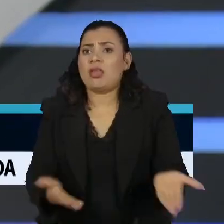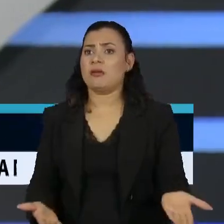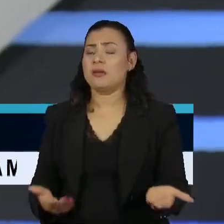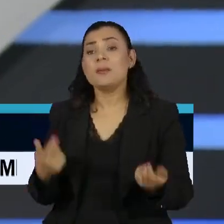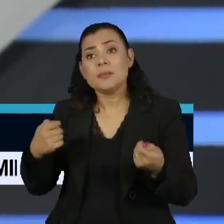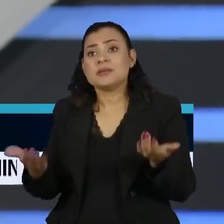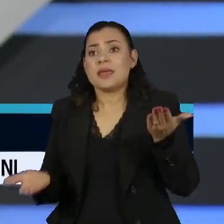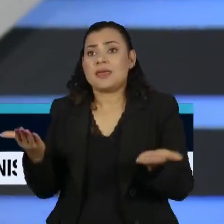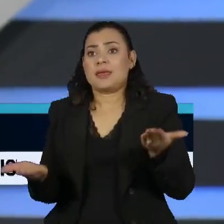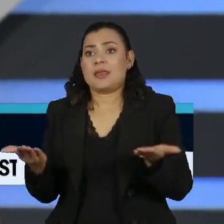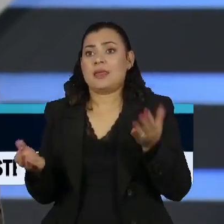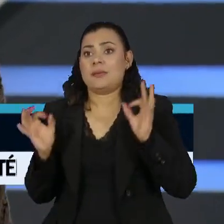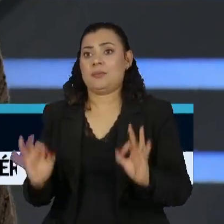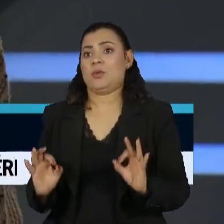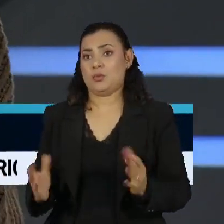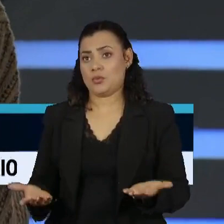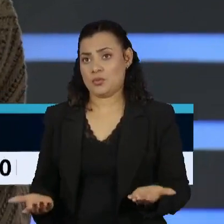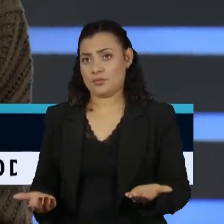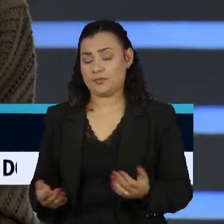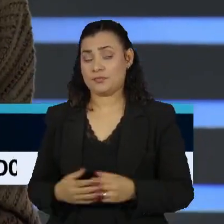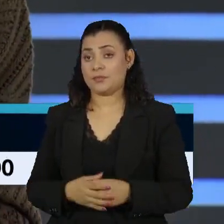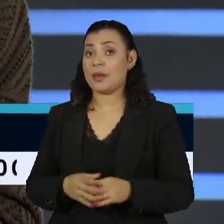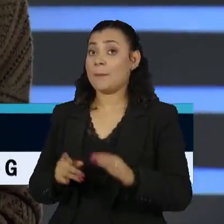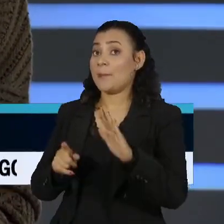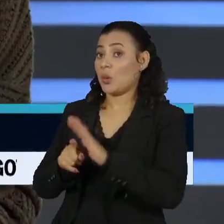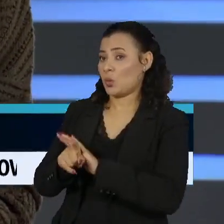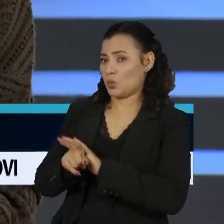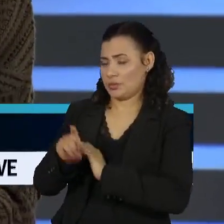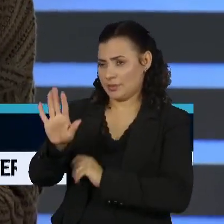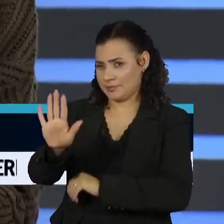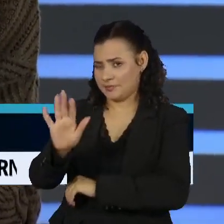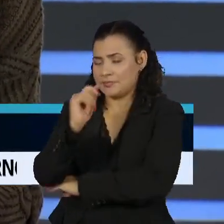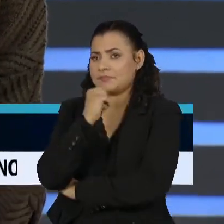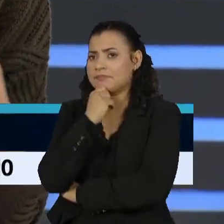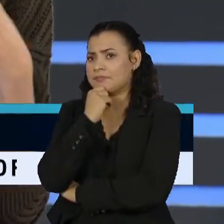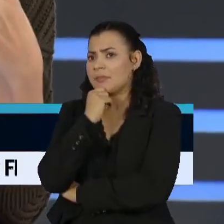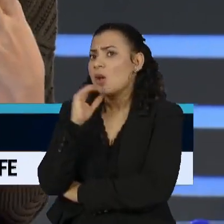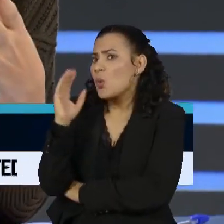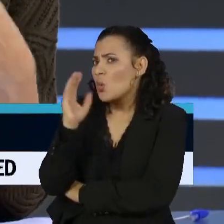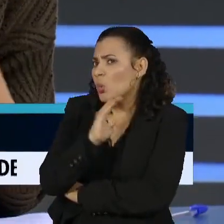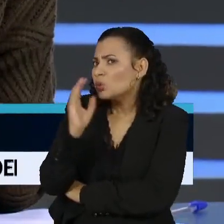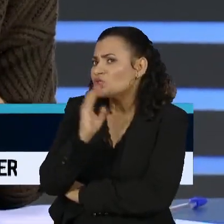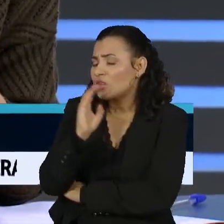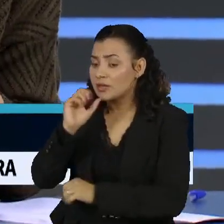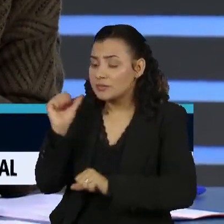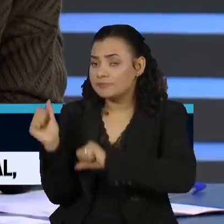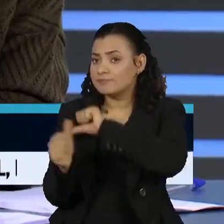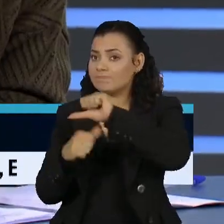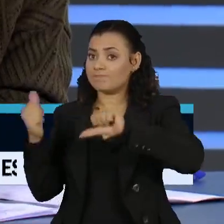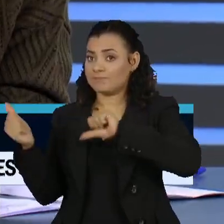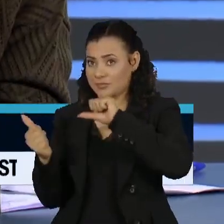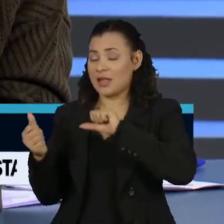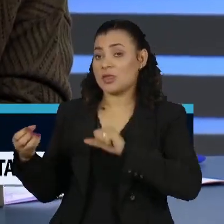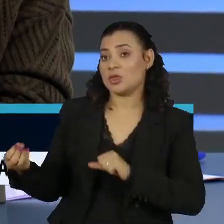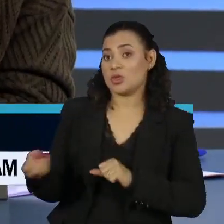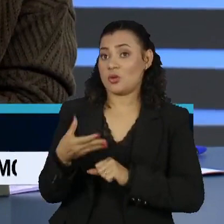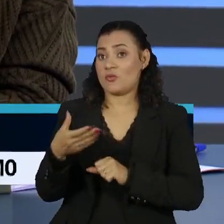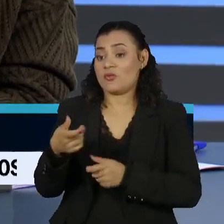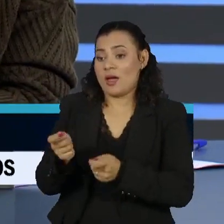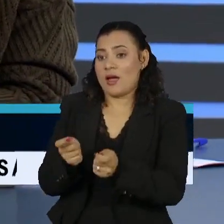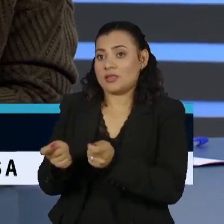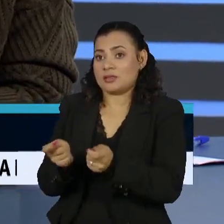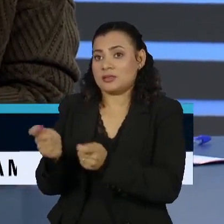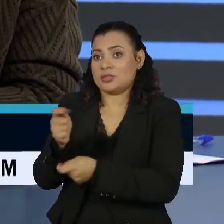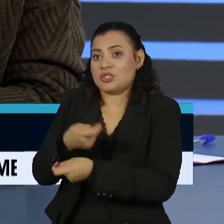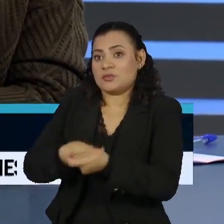um equilíbrio fiscal. Agora eu vou com a pergunta, Mariana, é urgente a necessidade de modernizar a estrutura da administração pública para